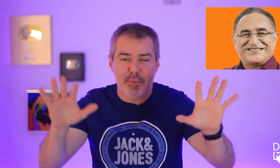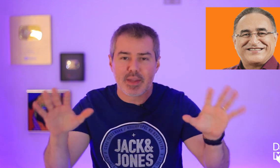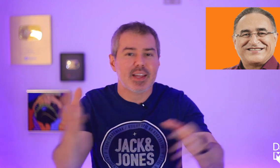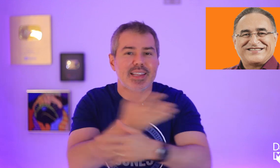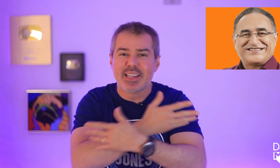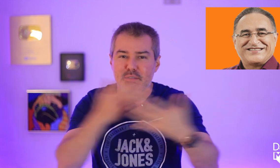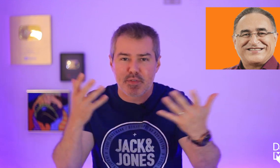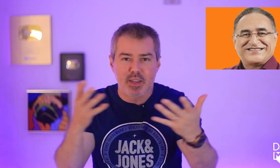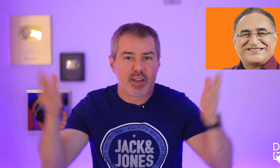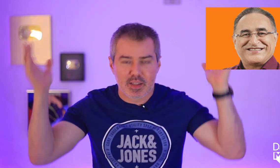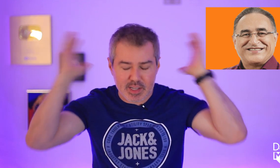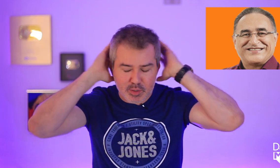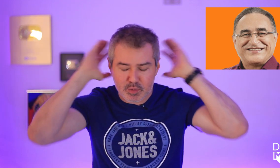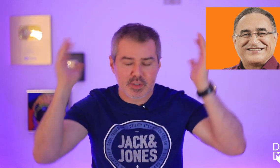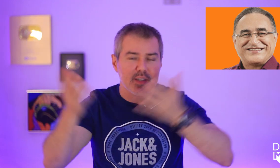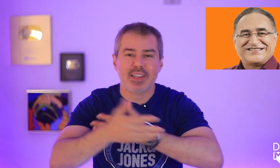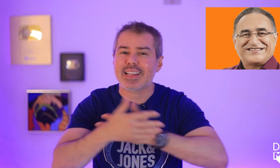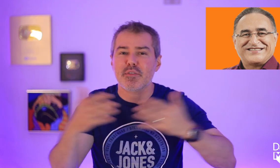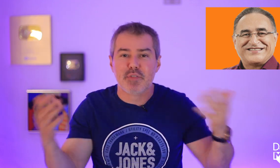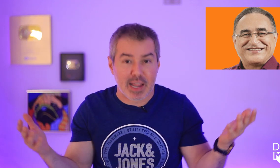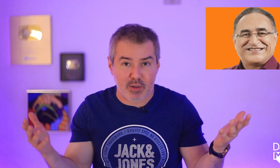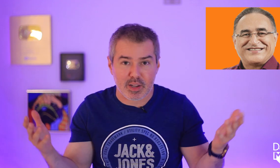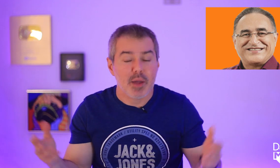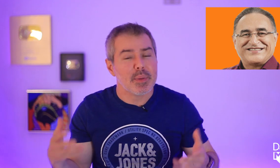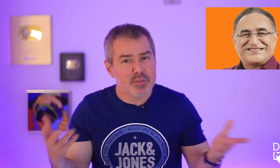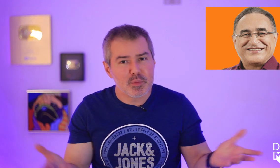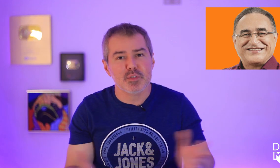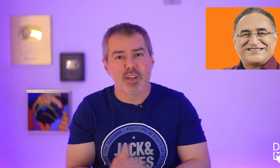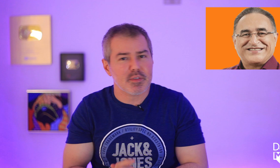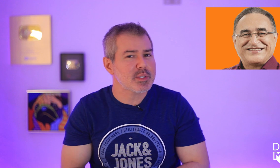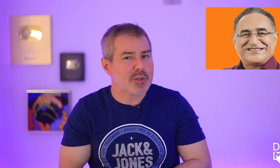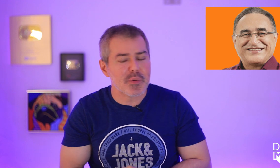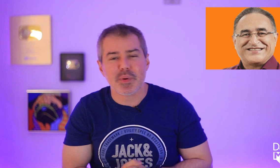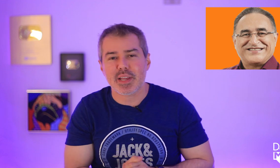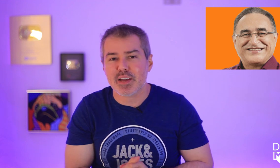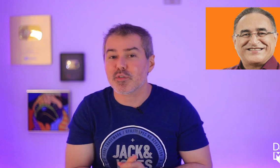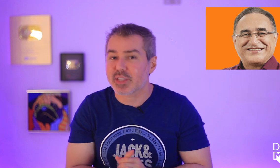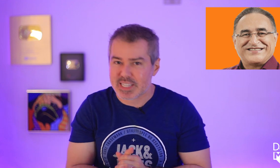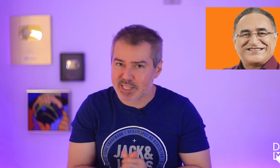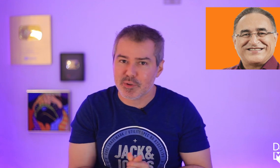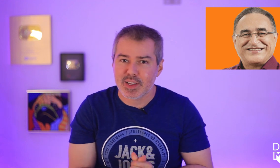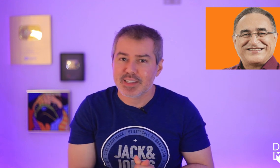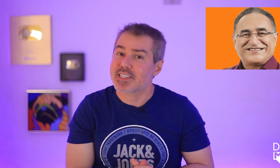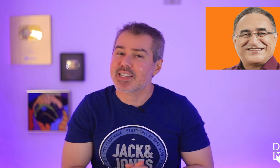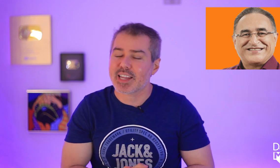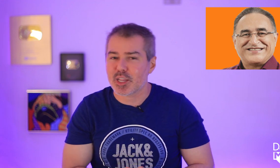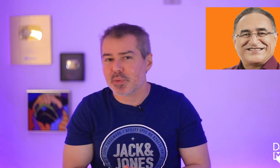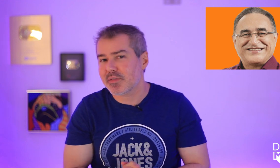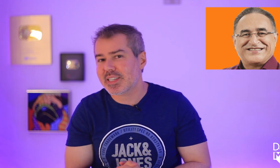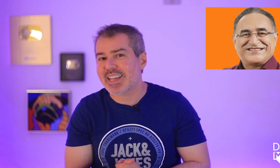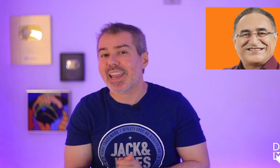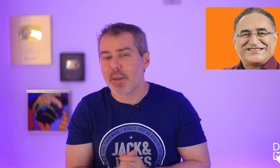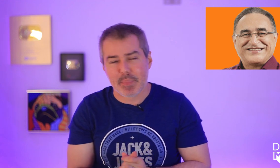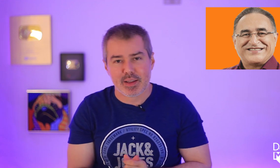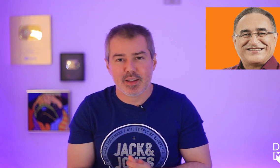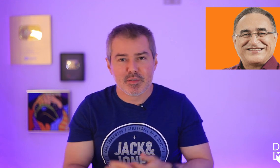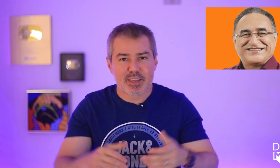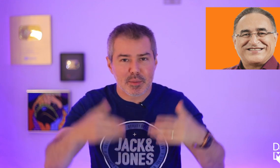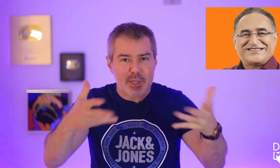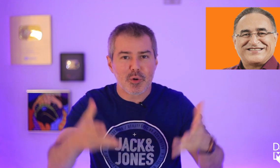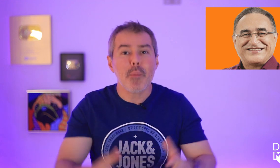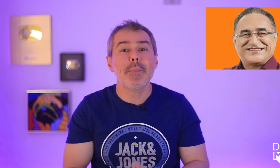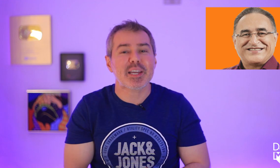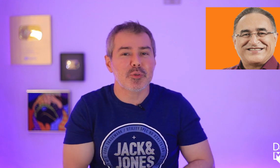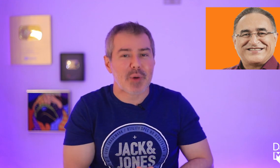nada sabem, nada veem, nada ouvem e nada falam, né? Mas vamos ver, vamos acompanhar aí a votação desse decreto para ver se a LEPA